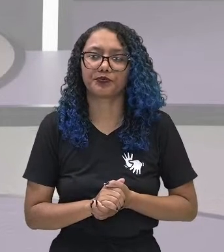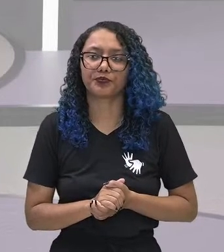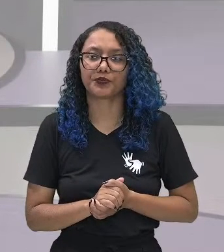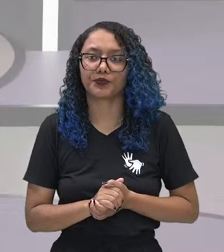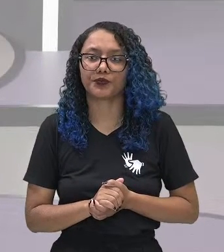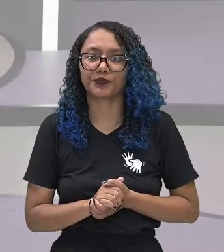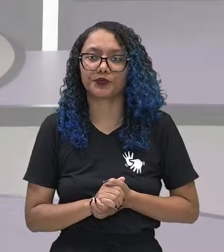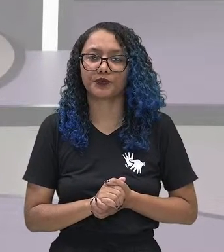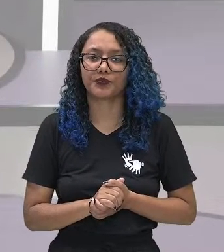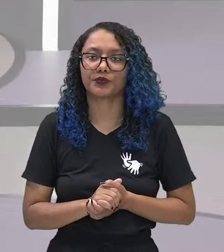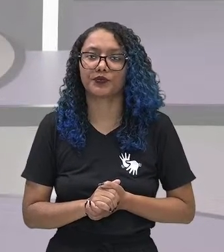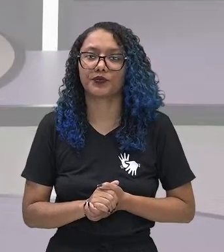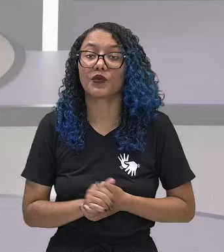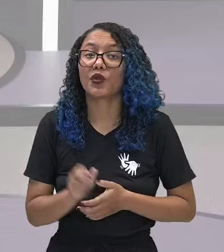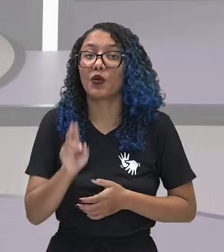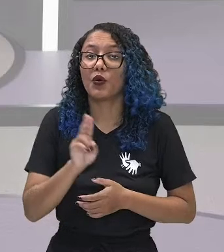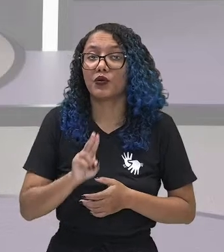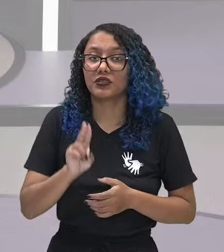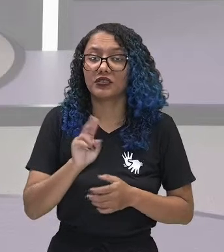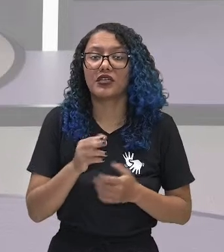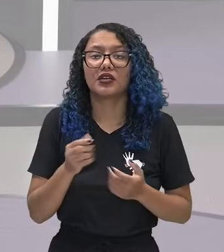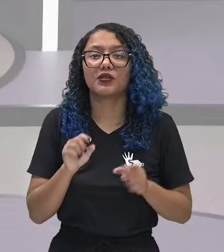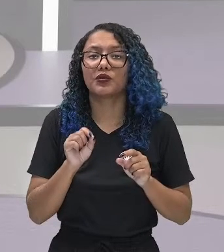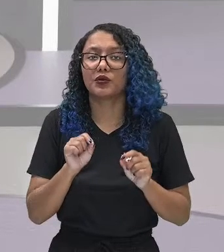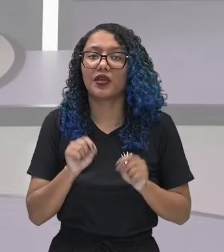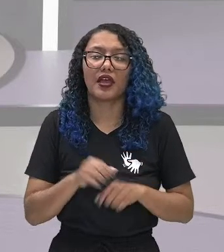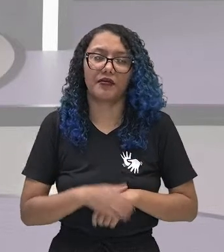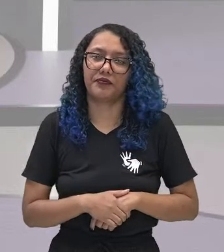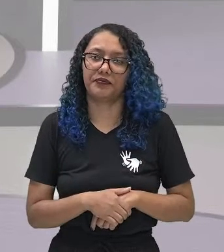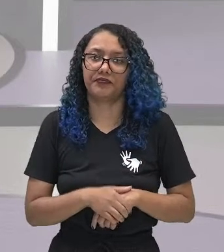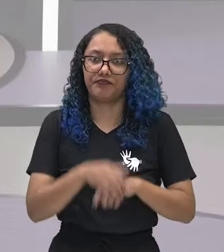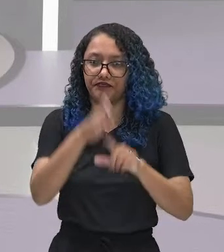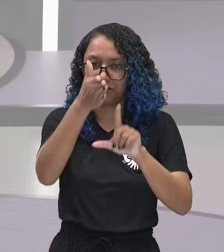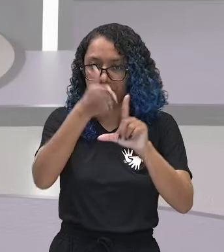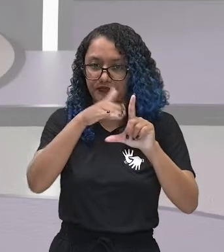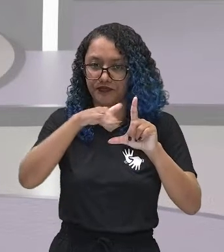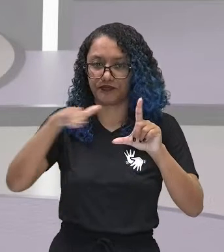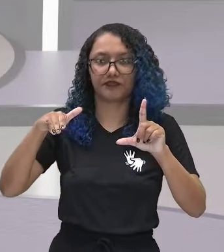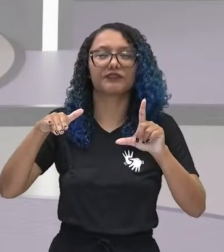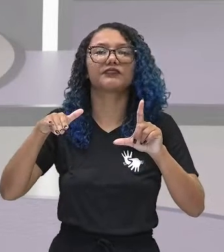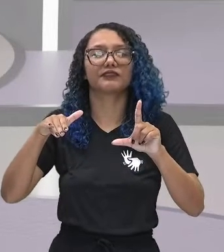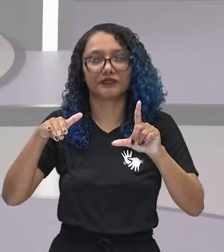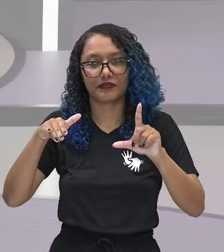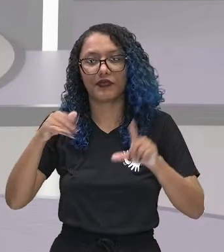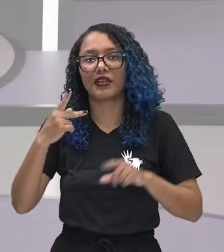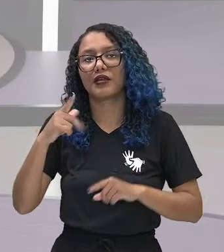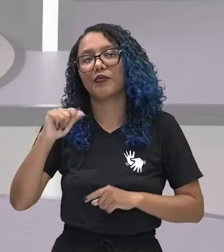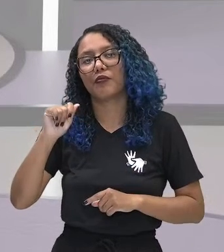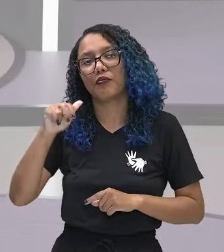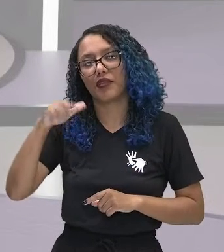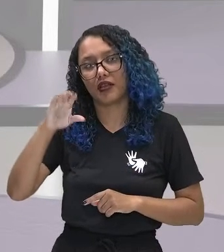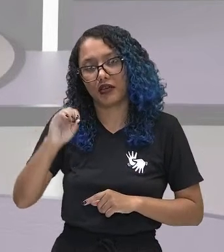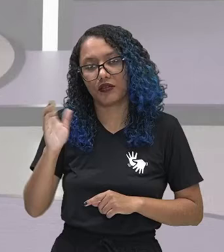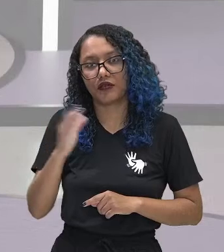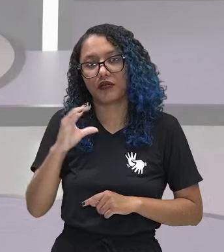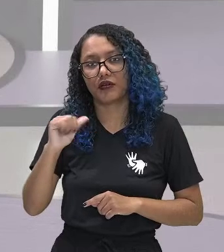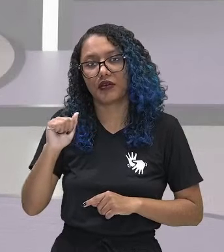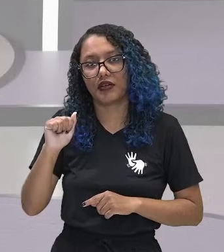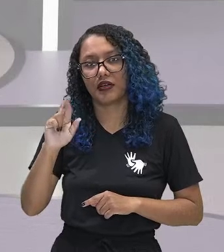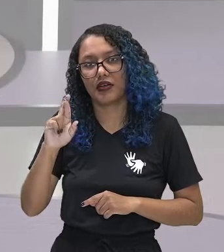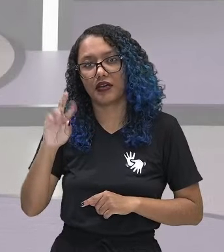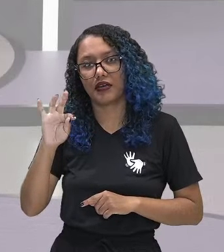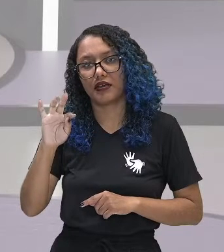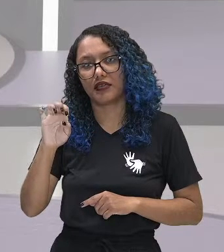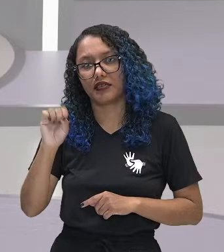pontos utilizando como plano de fundo o plano cartesiano. E aí a gente vai ter que ter